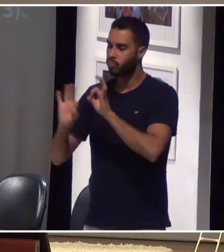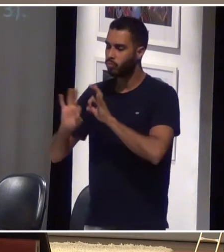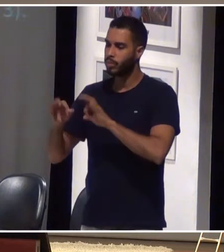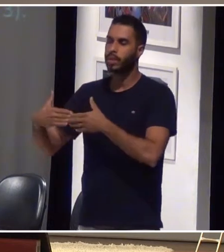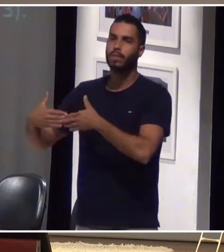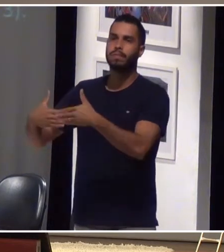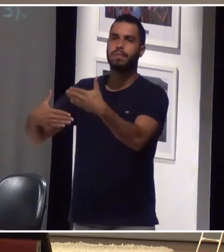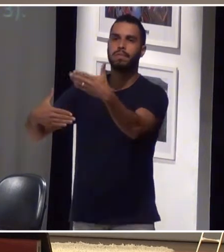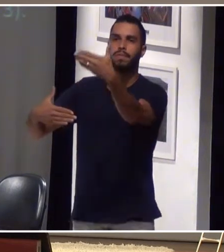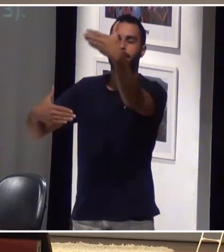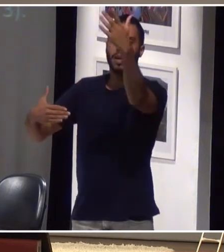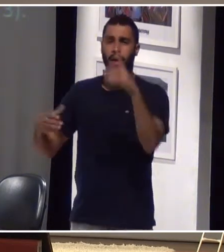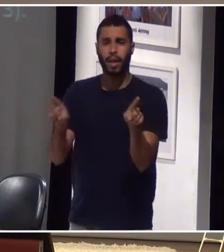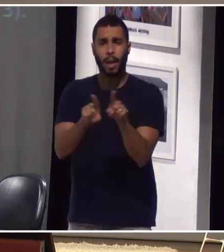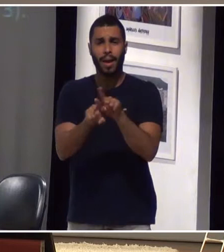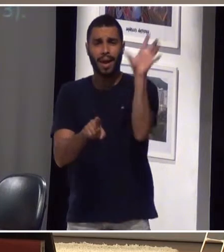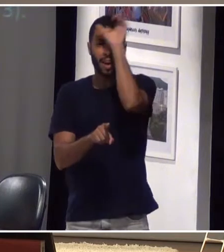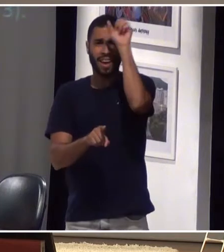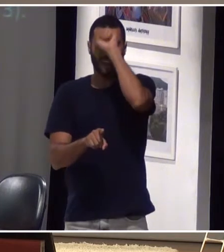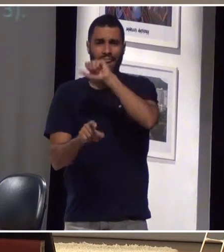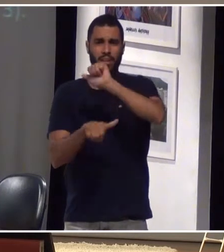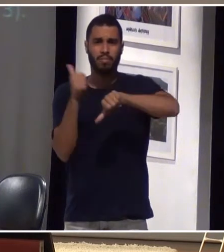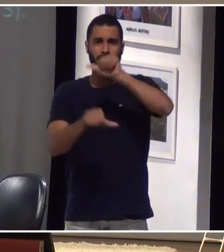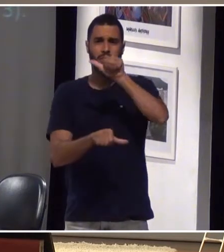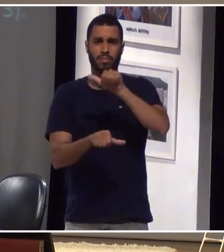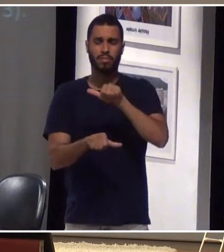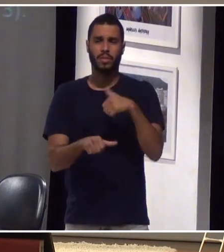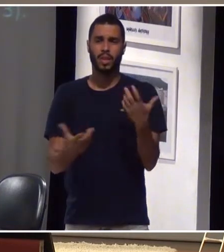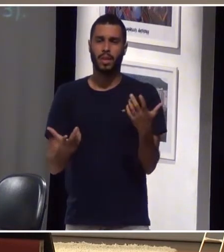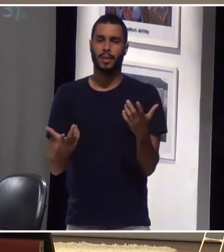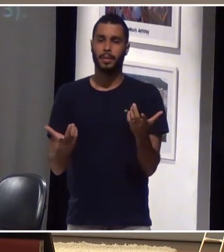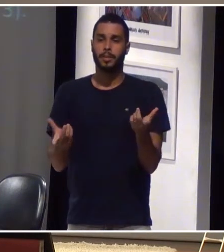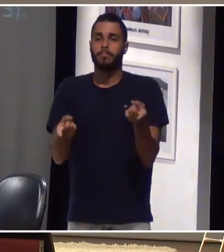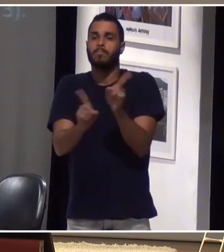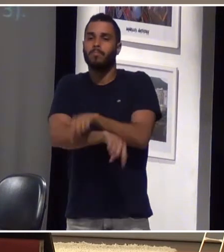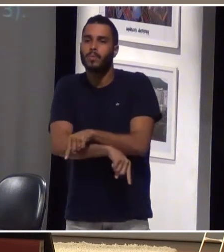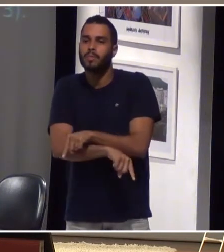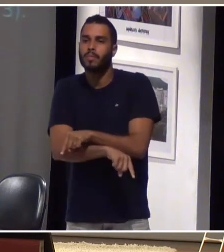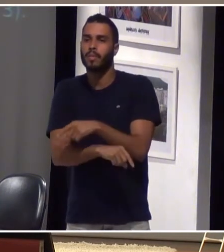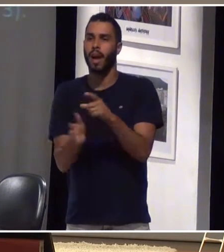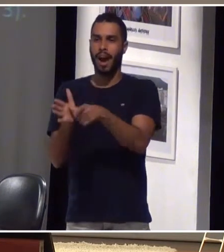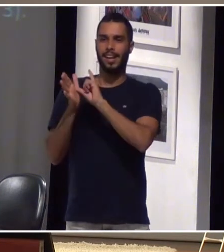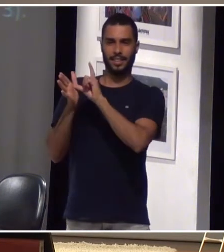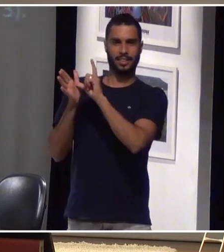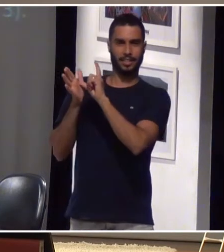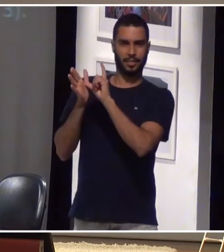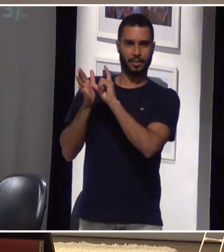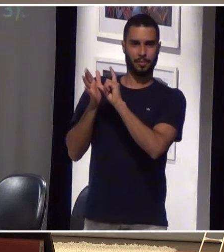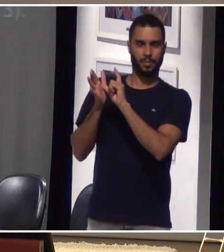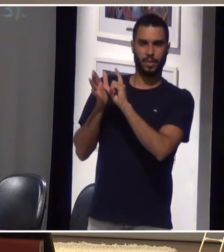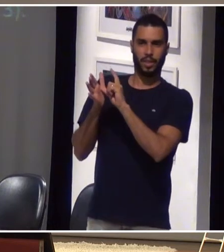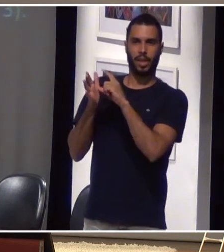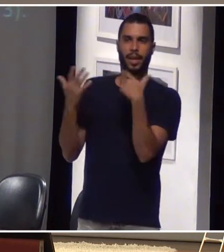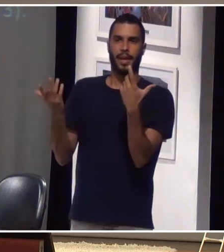própria ideia de aprendizagem também se desloca. E, ao invés de nós termos aquilo que era uma promessa para nós que